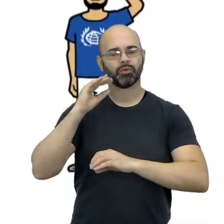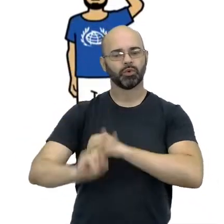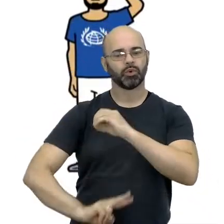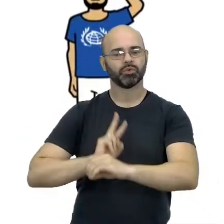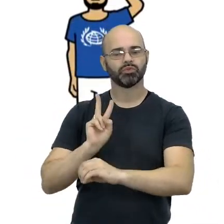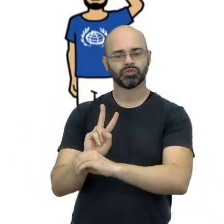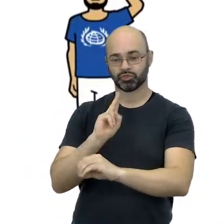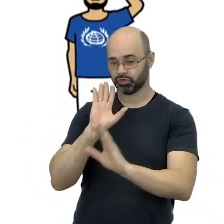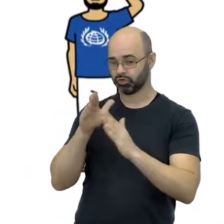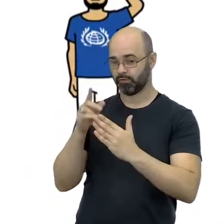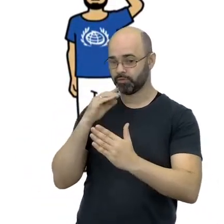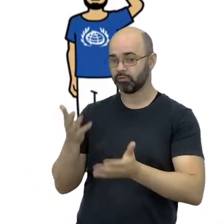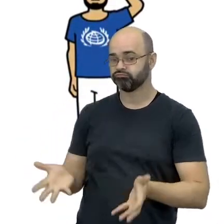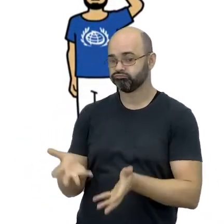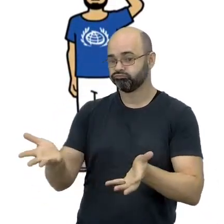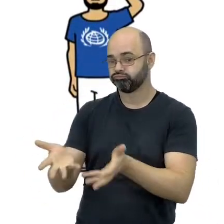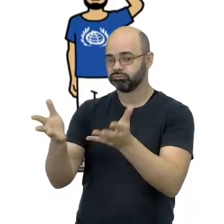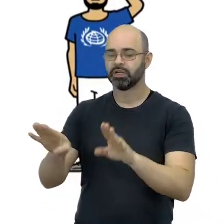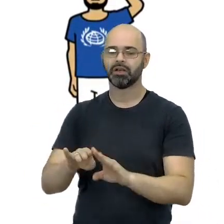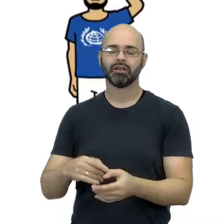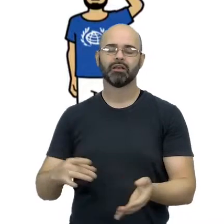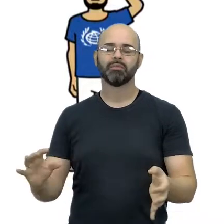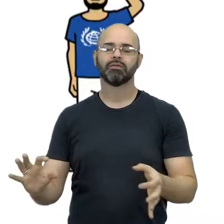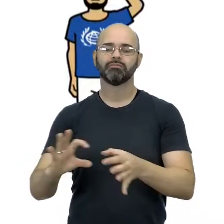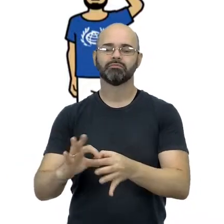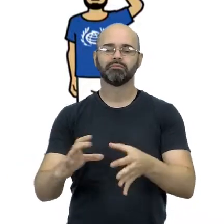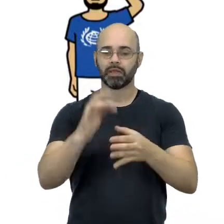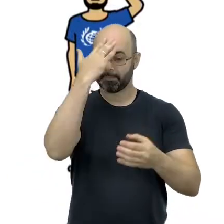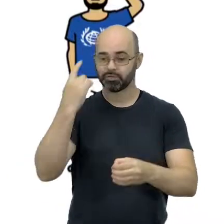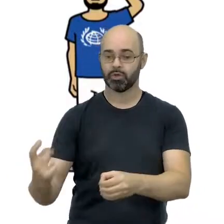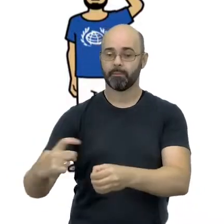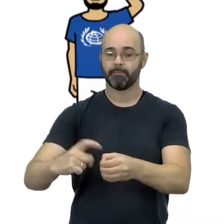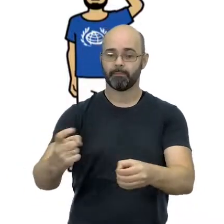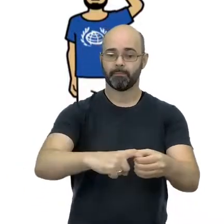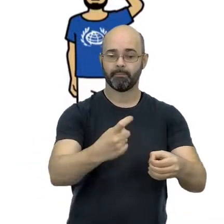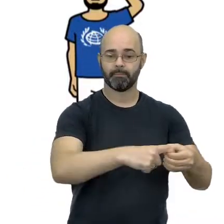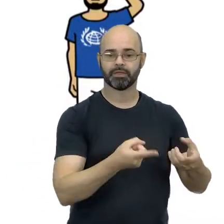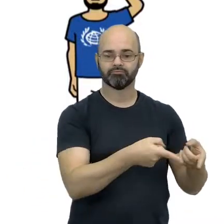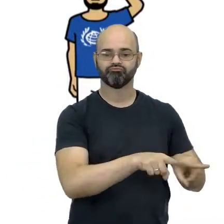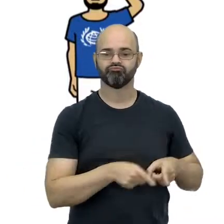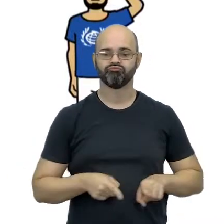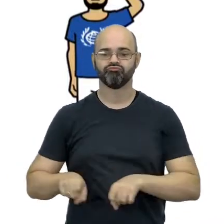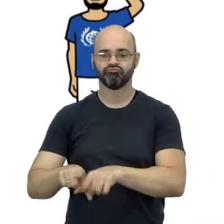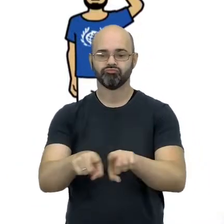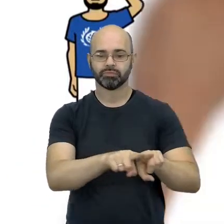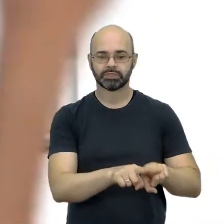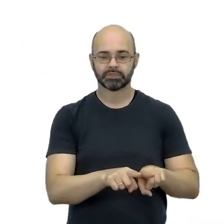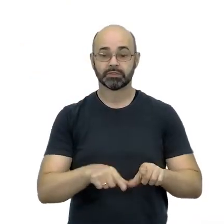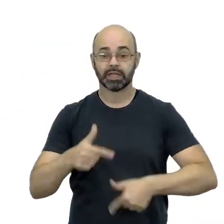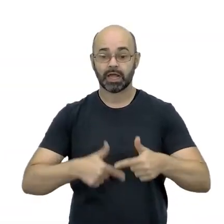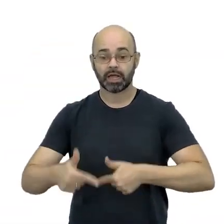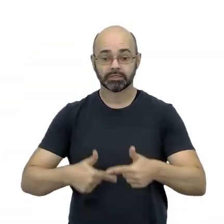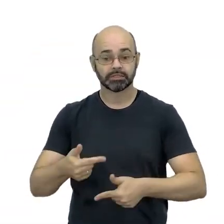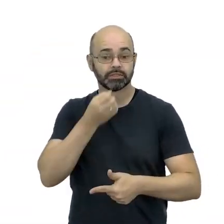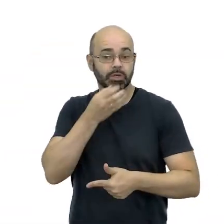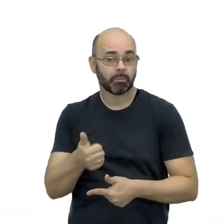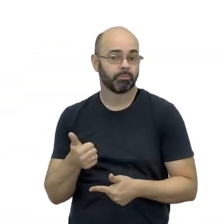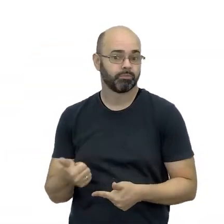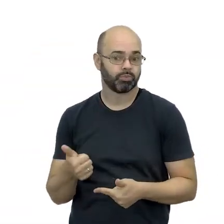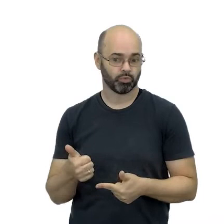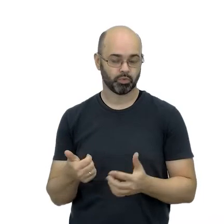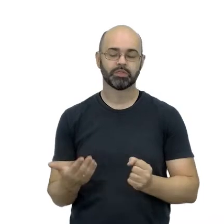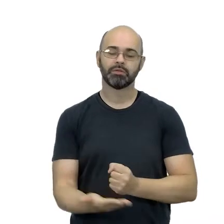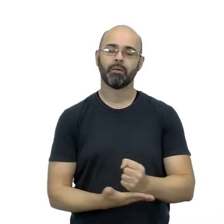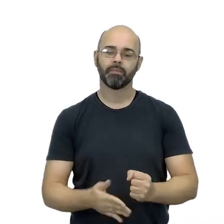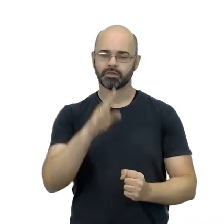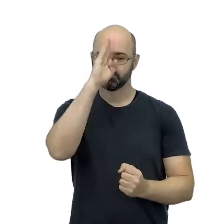sustentabilidade, para desenvolver parcerias e tomar ações corretas. No coração da agenda estão 5